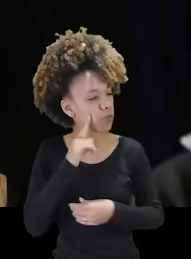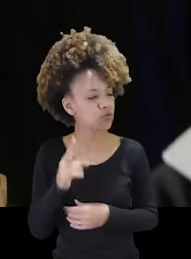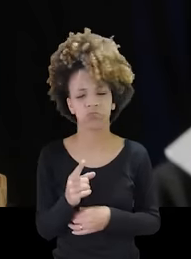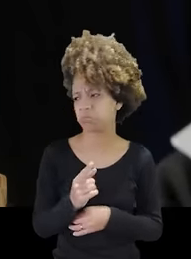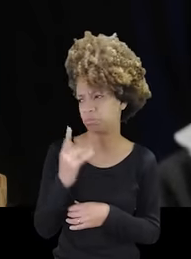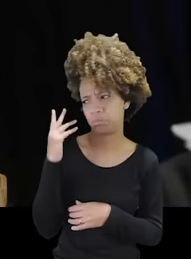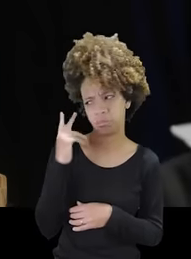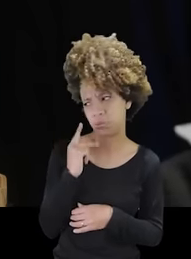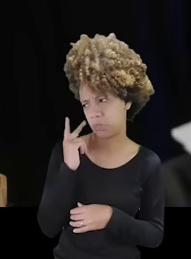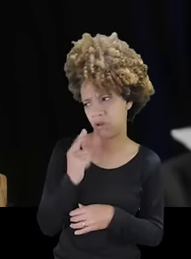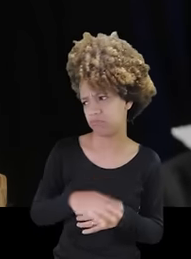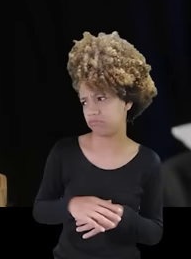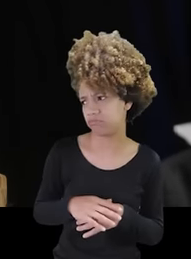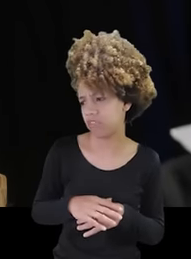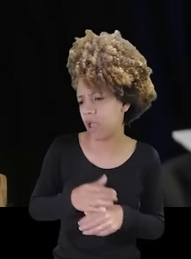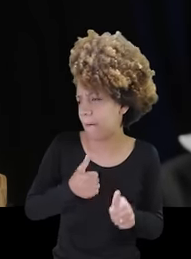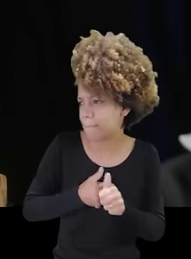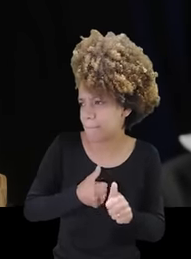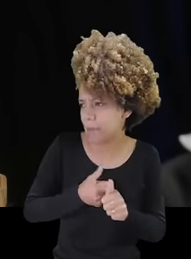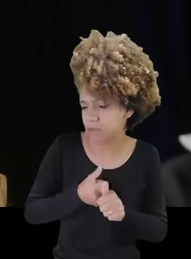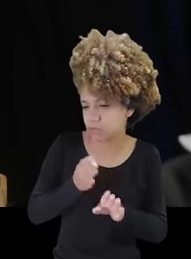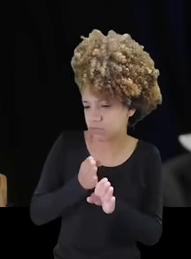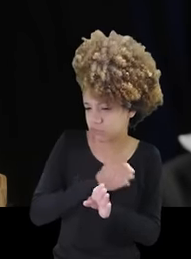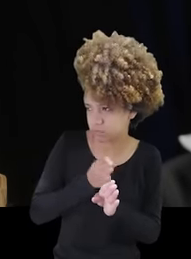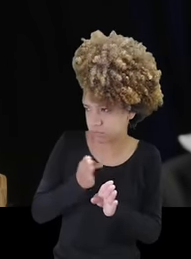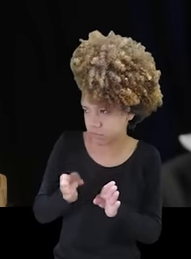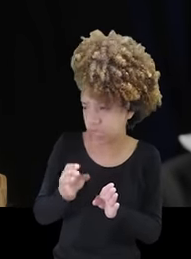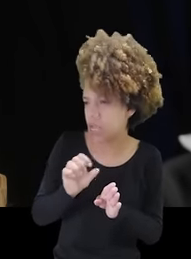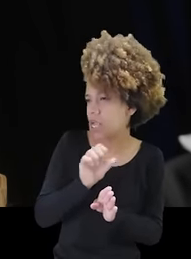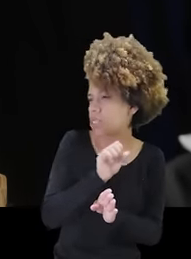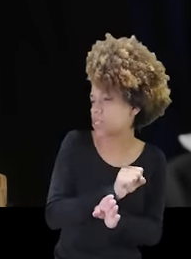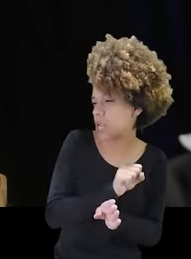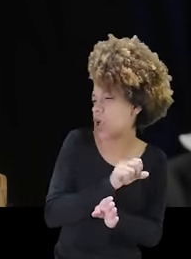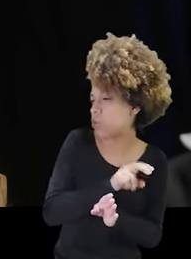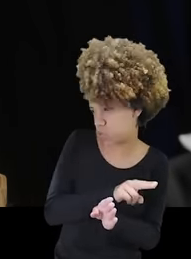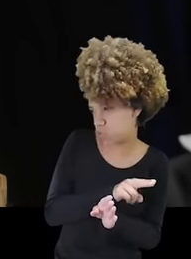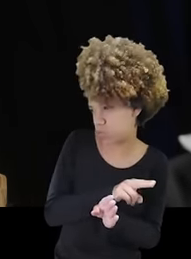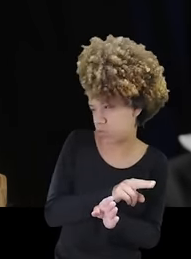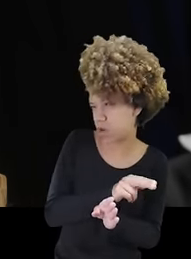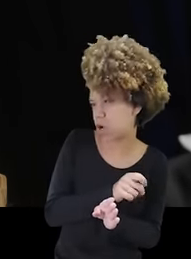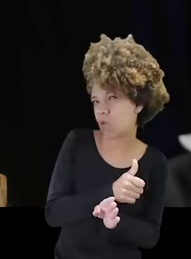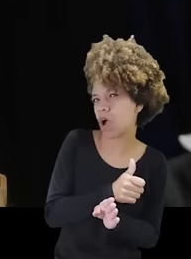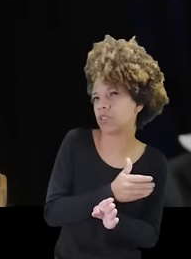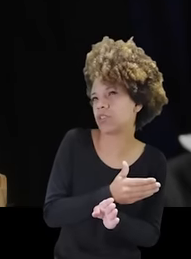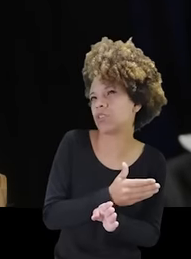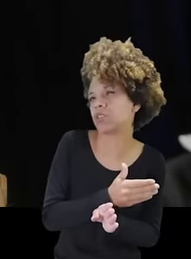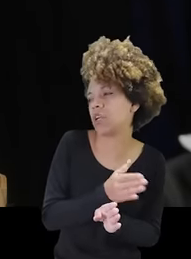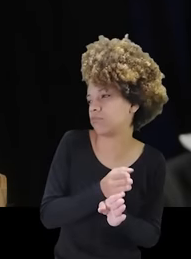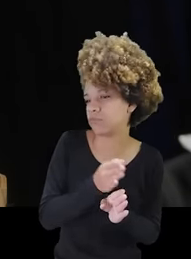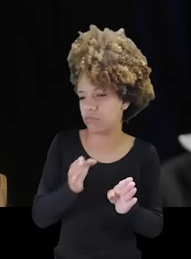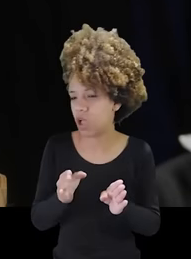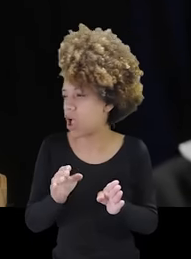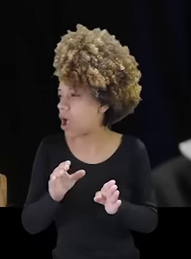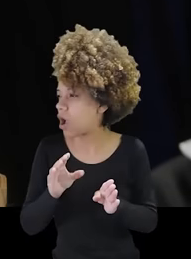normal assim se o é super perto da divisória se o é quase na na borda com a Coreia do